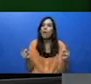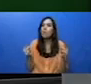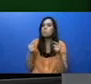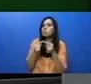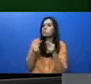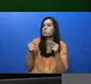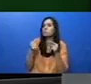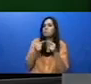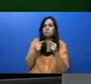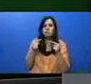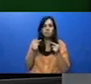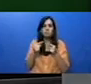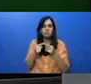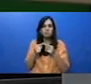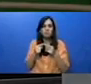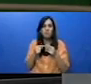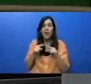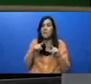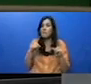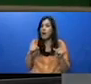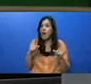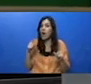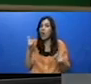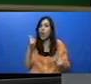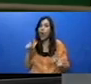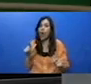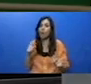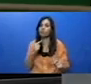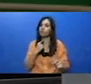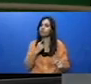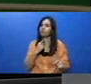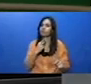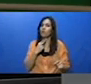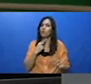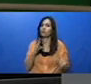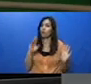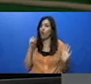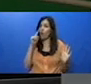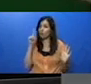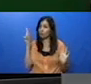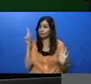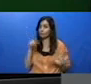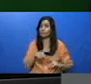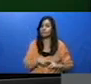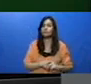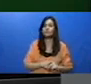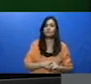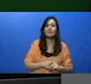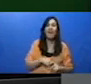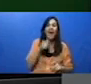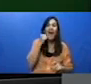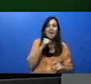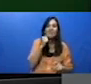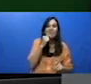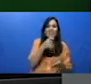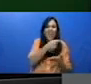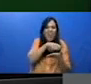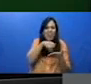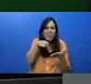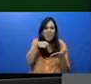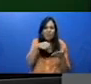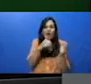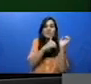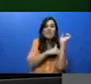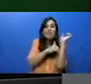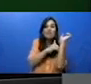Qualquer posição, mas não pode ser repetido. Certinho? Então, vamos lá. Tereza escreveu as seguintes